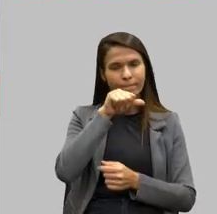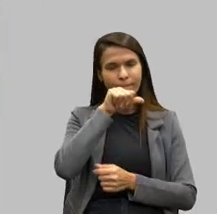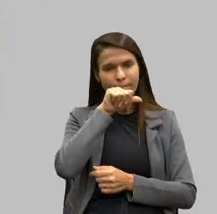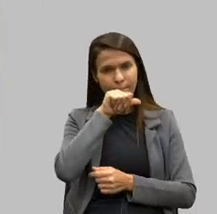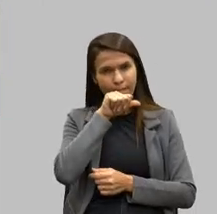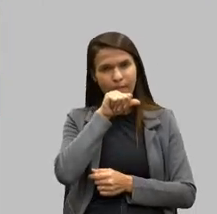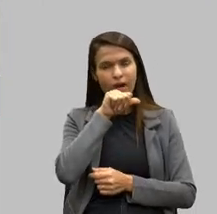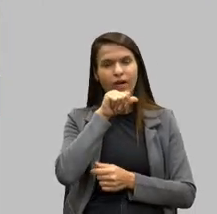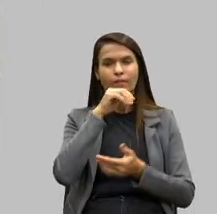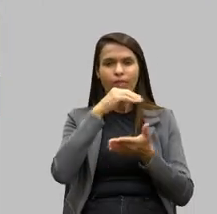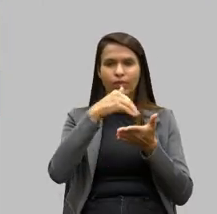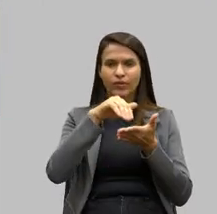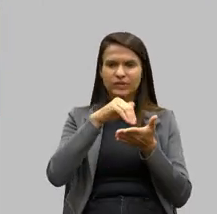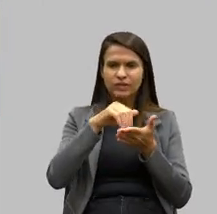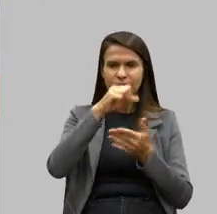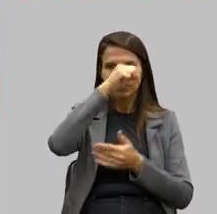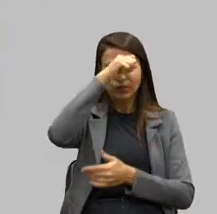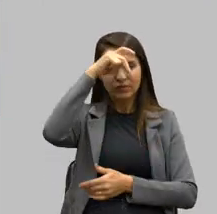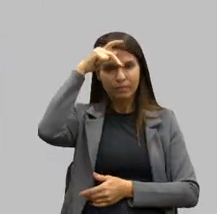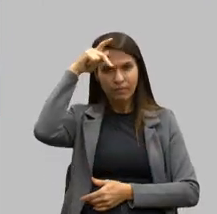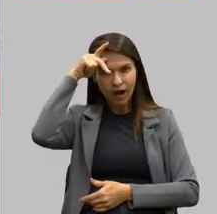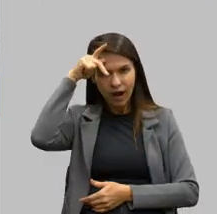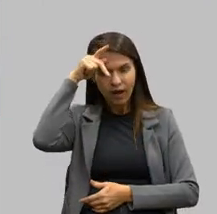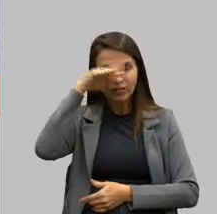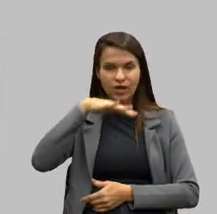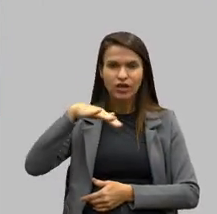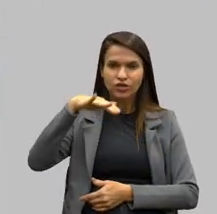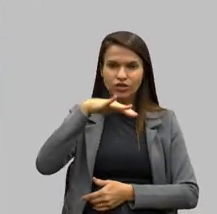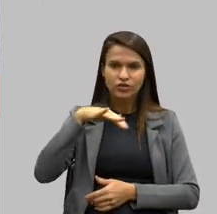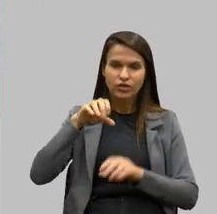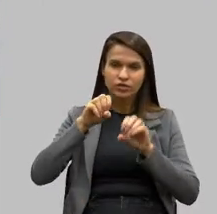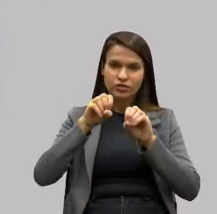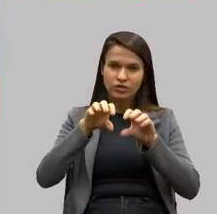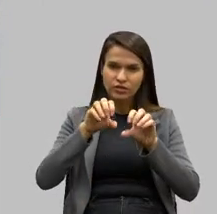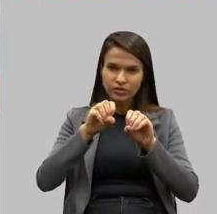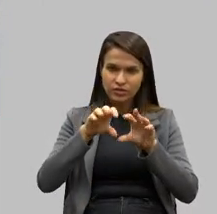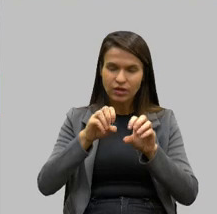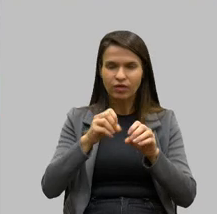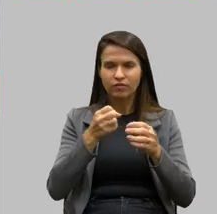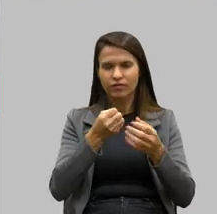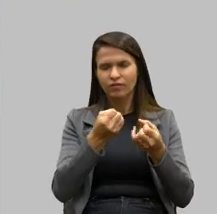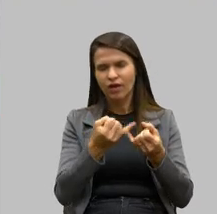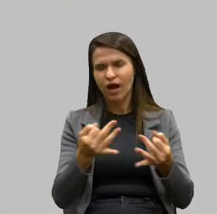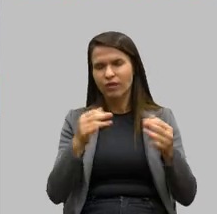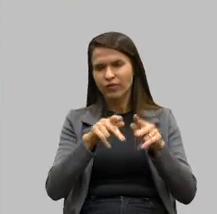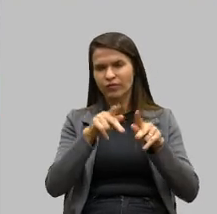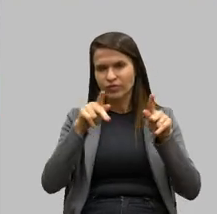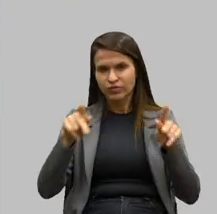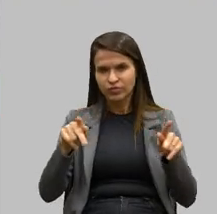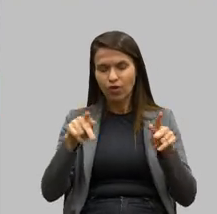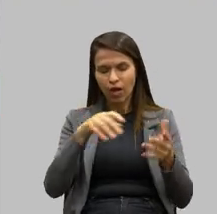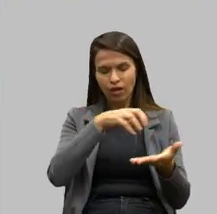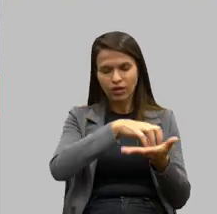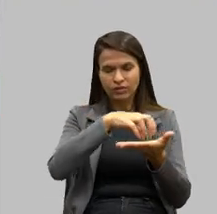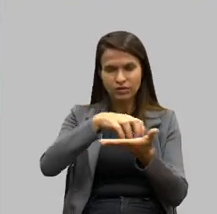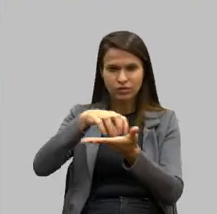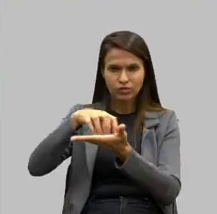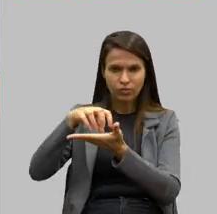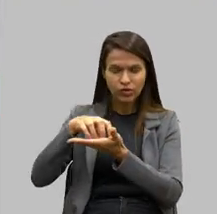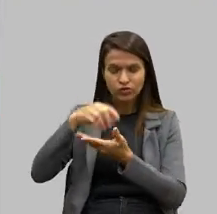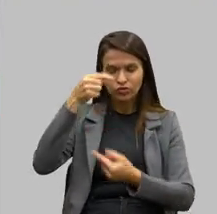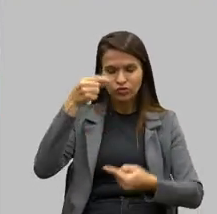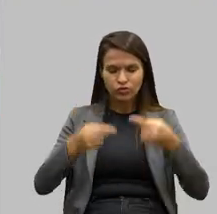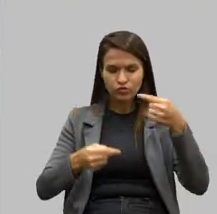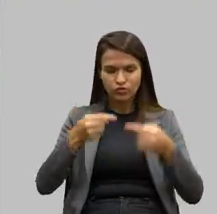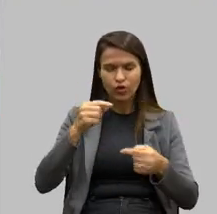por secretários municipais, regionais de ensino, superintendentes, professores. Essas comissões discutem